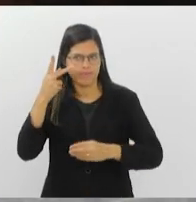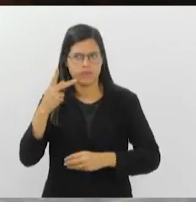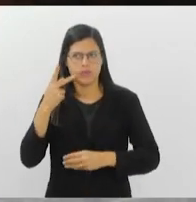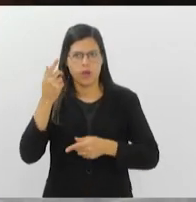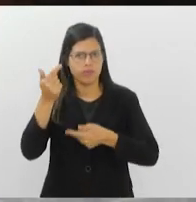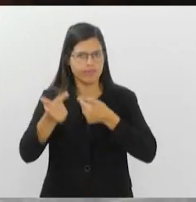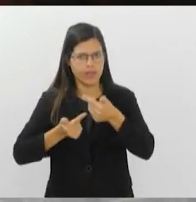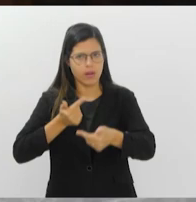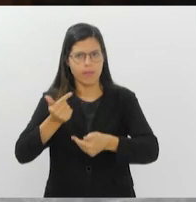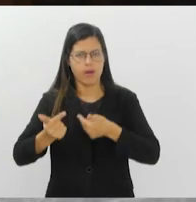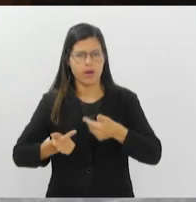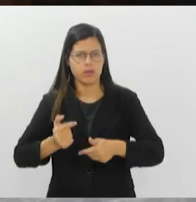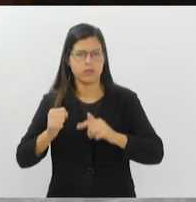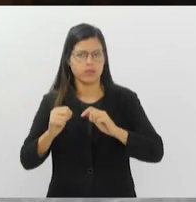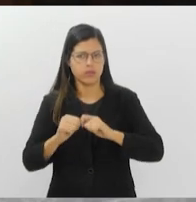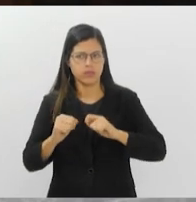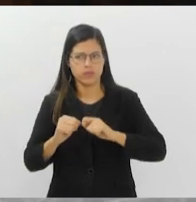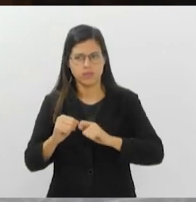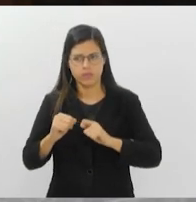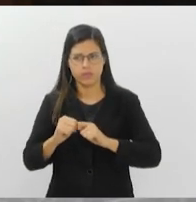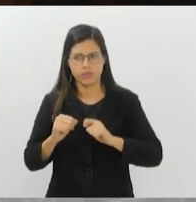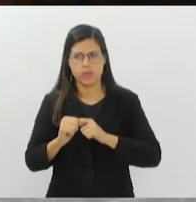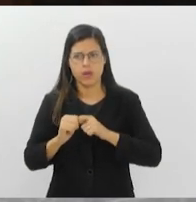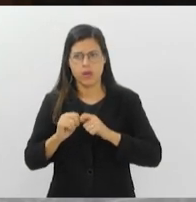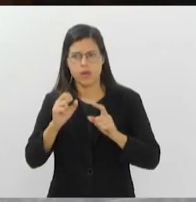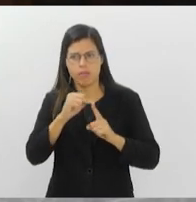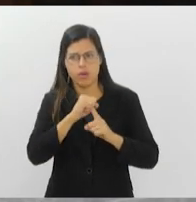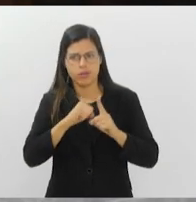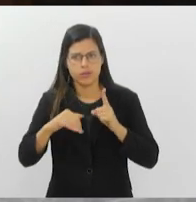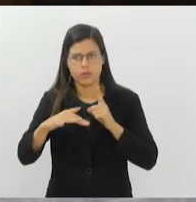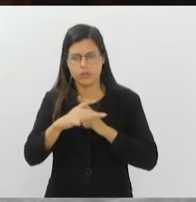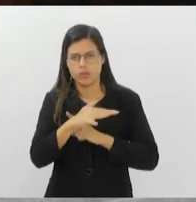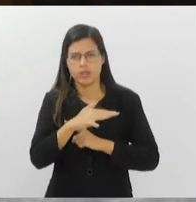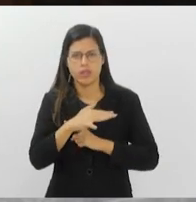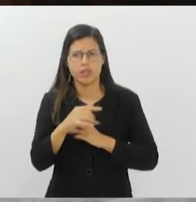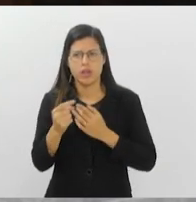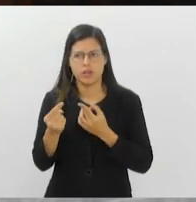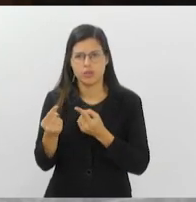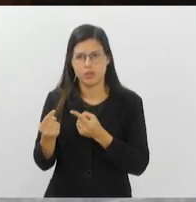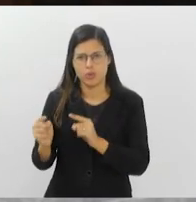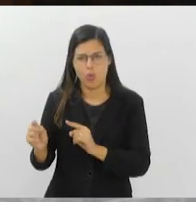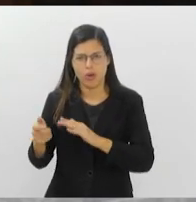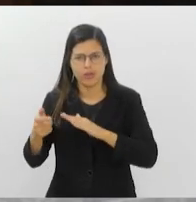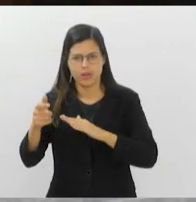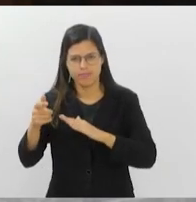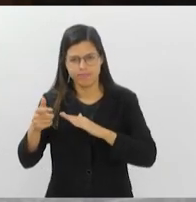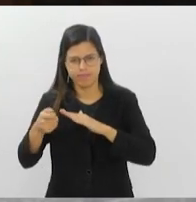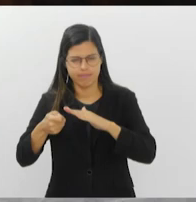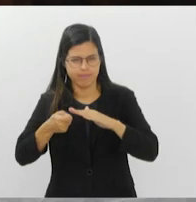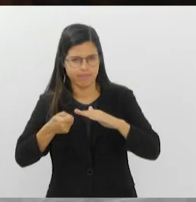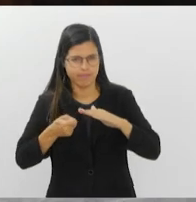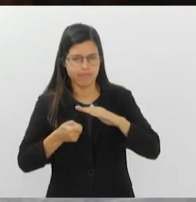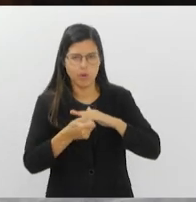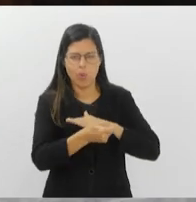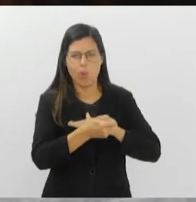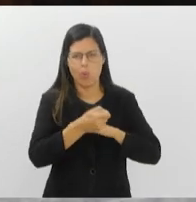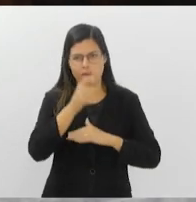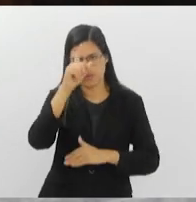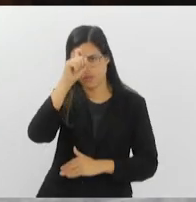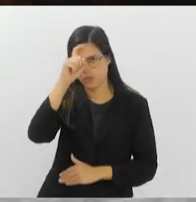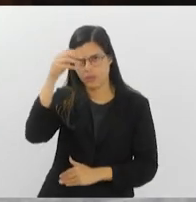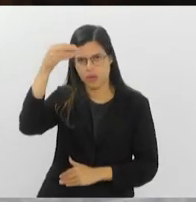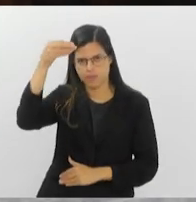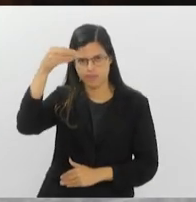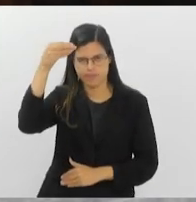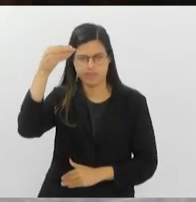trabalho que faz, né, em prol de uma sociedade sem manicômios, que eu acho que esse momento do prêmio, ele